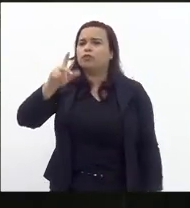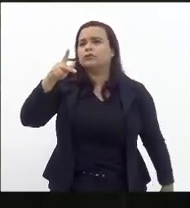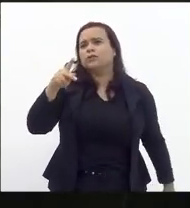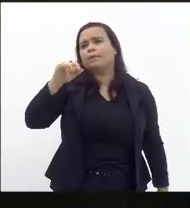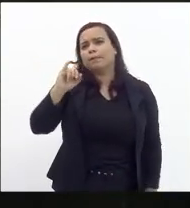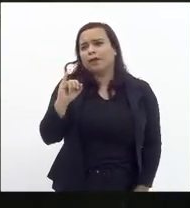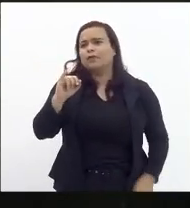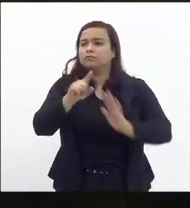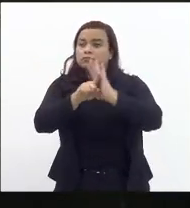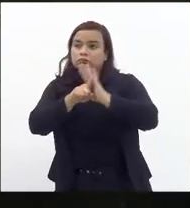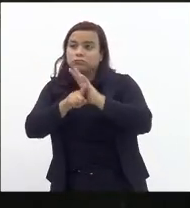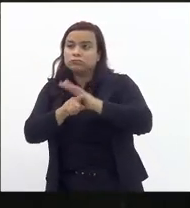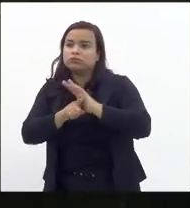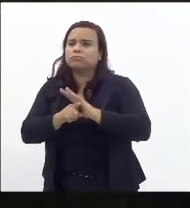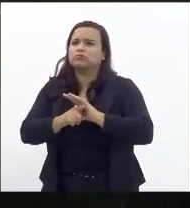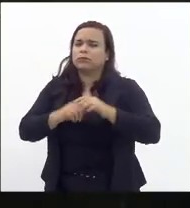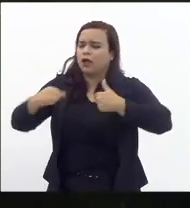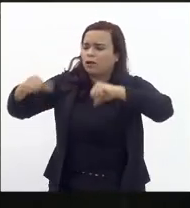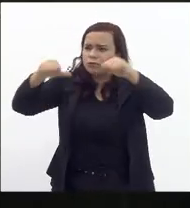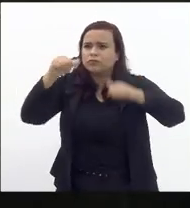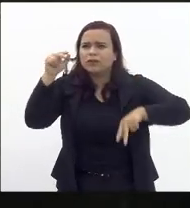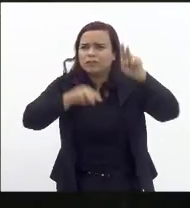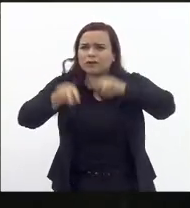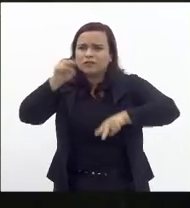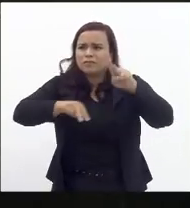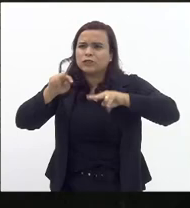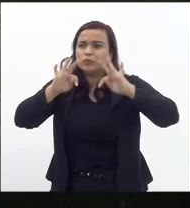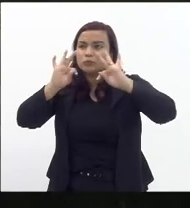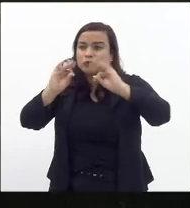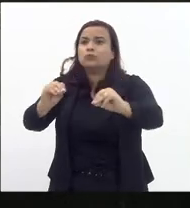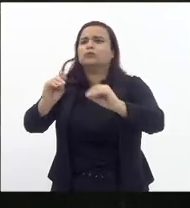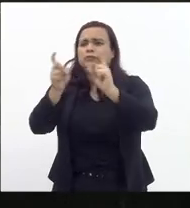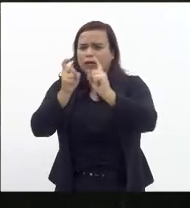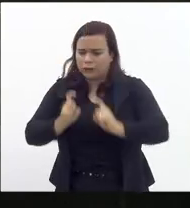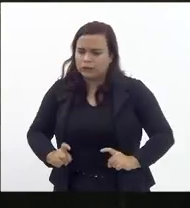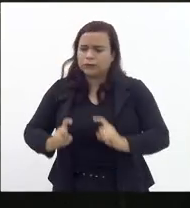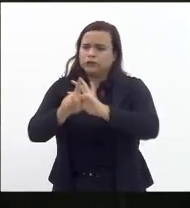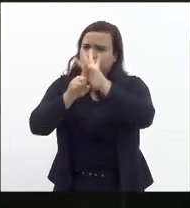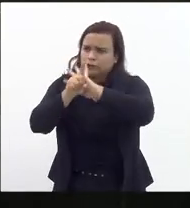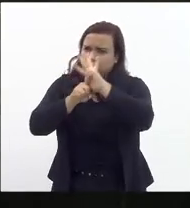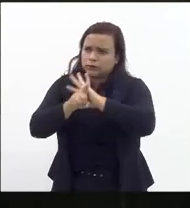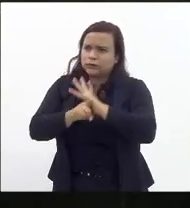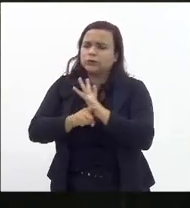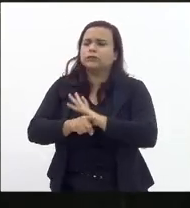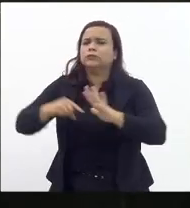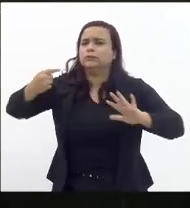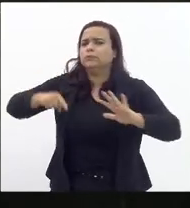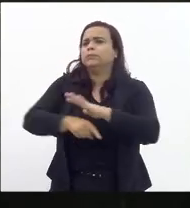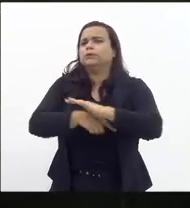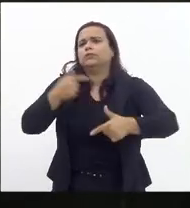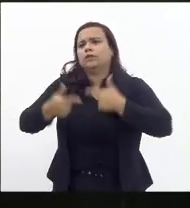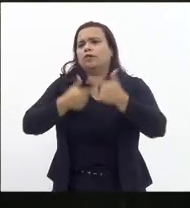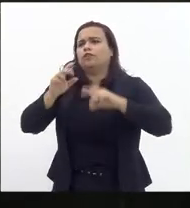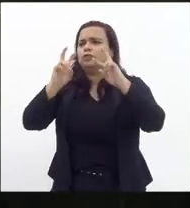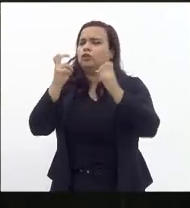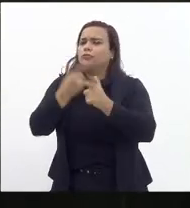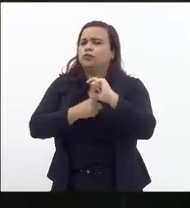para fazer um pente fino, para fazer uma auditoria, né, nesse serviço da